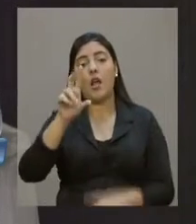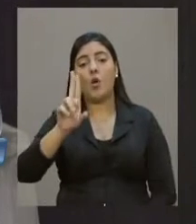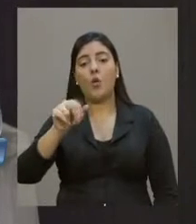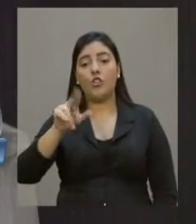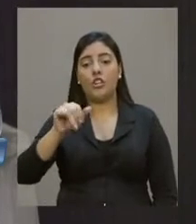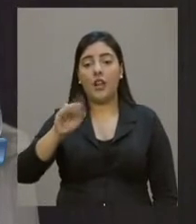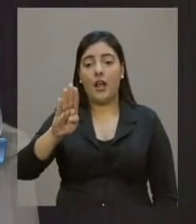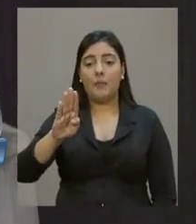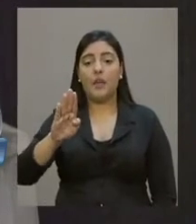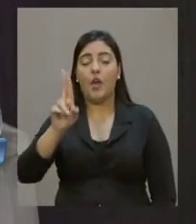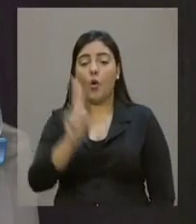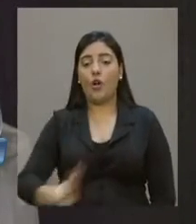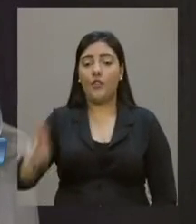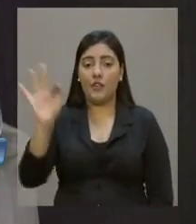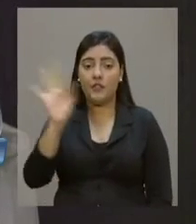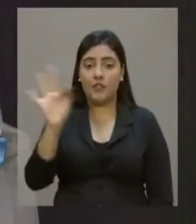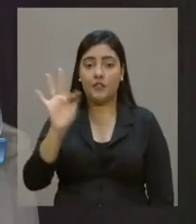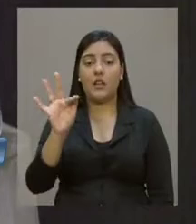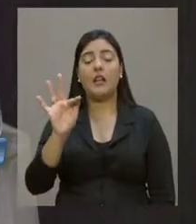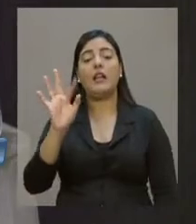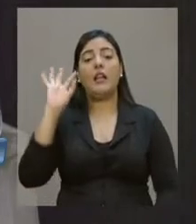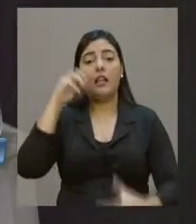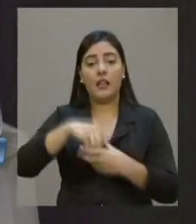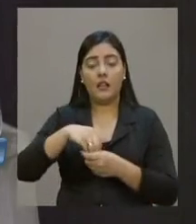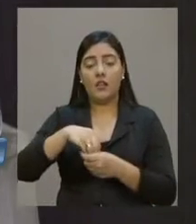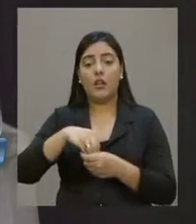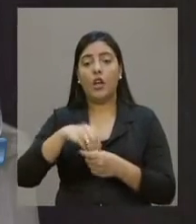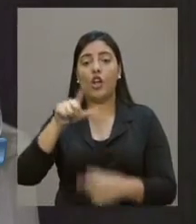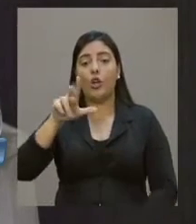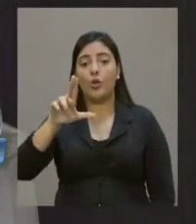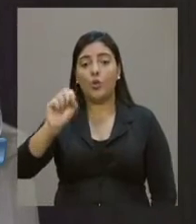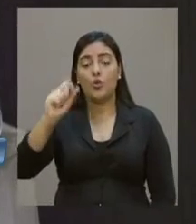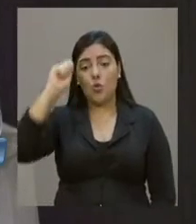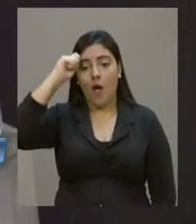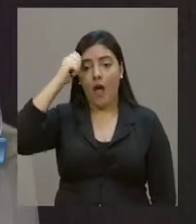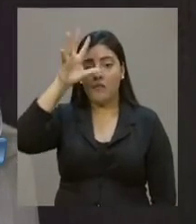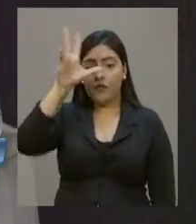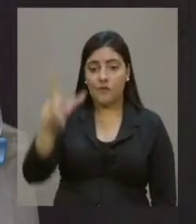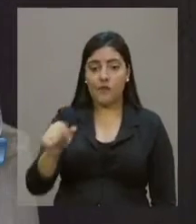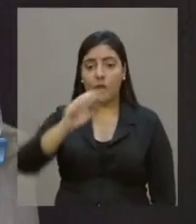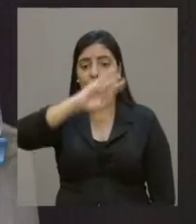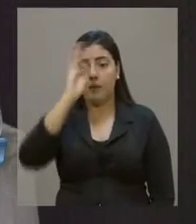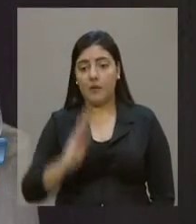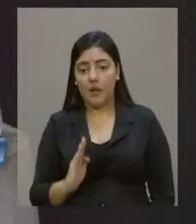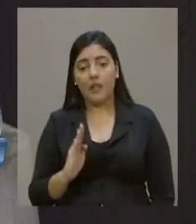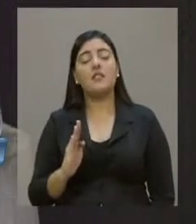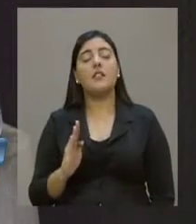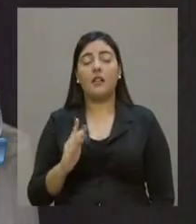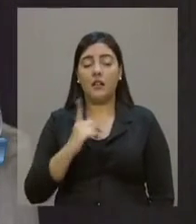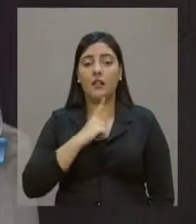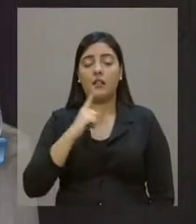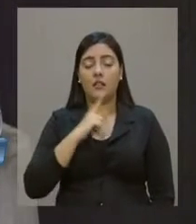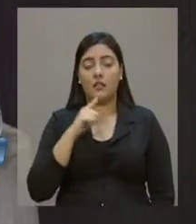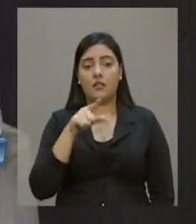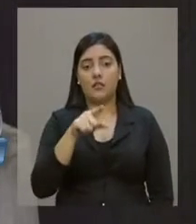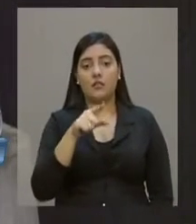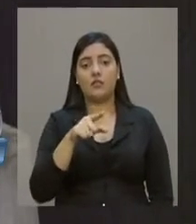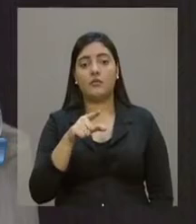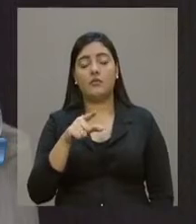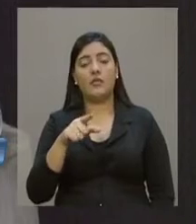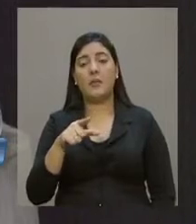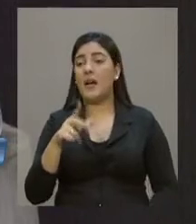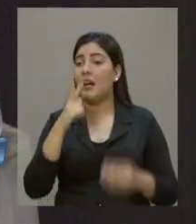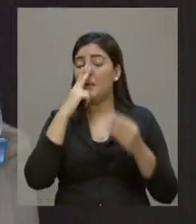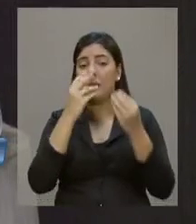a Universidade Federal da Integração Luso-Afro-Brasileira, que foi aviltada na sua